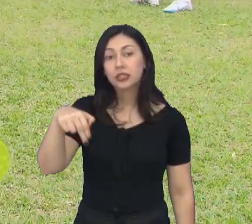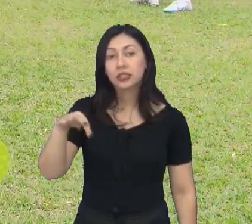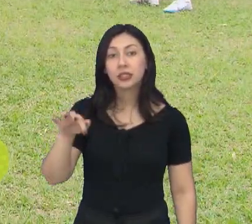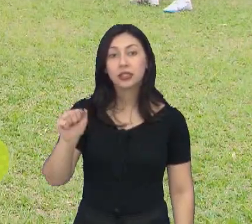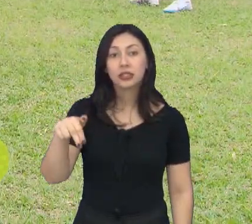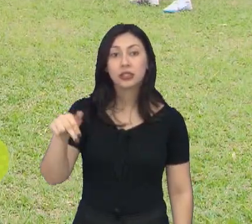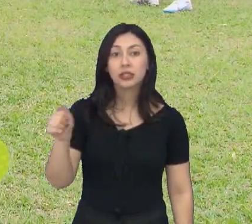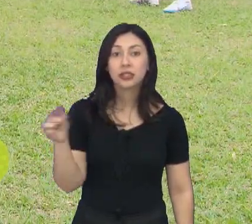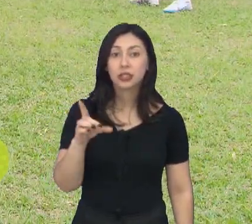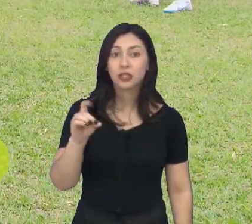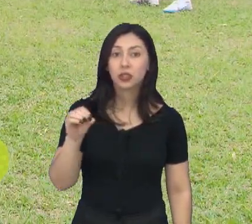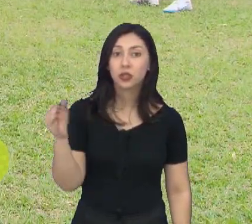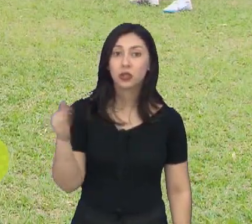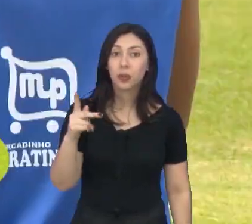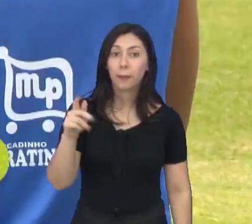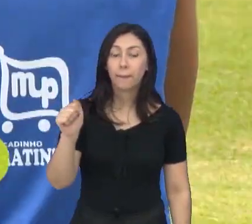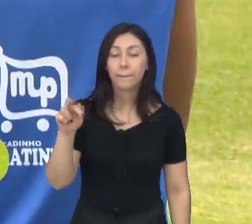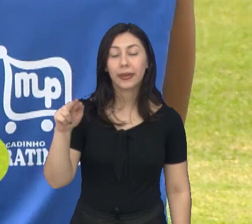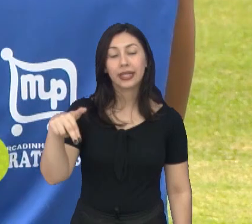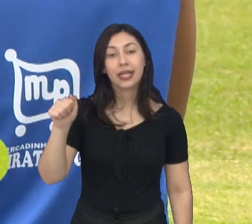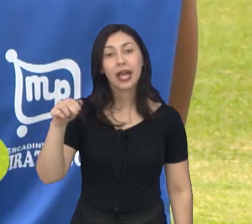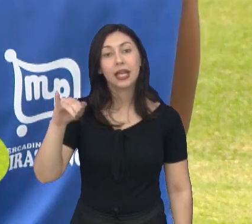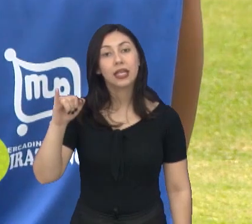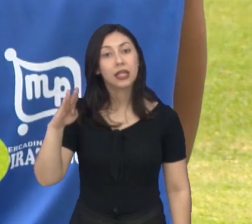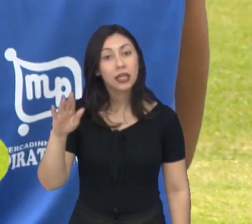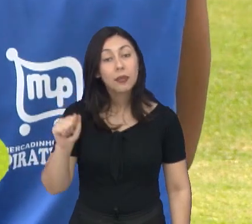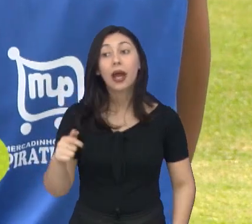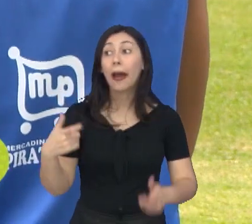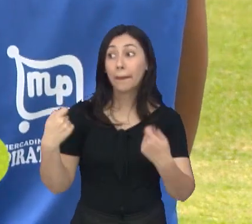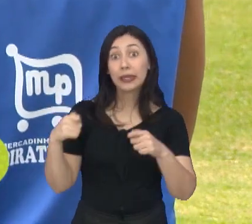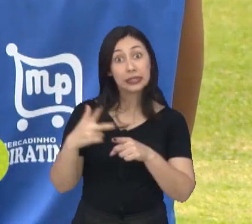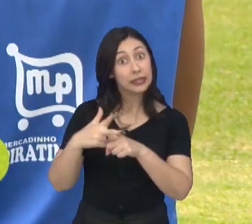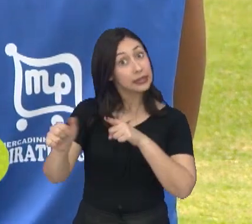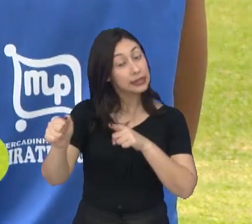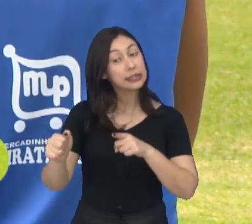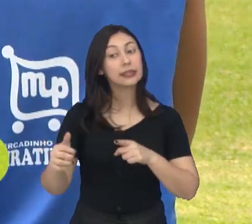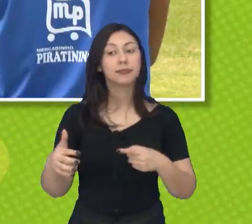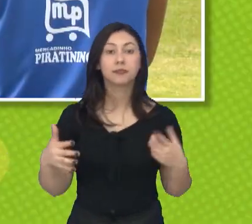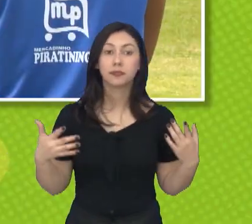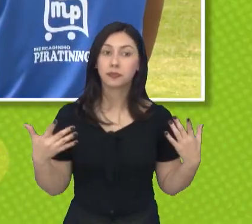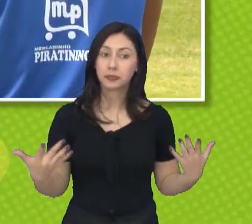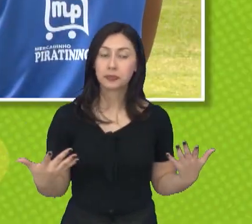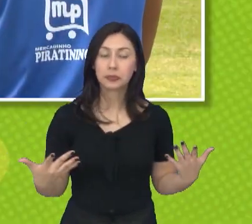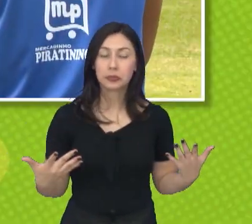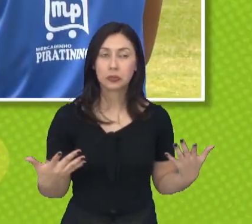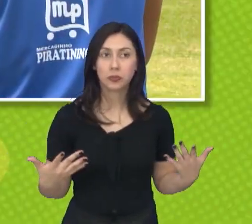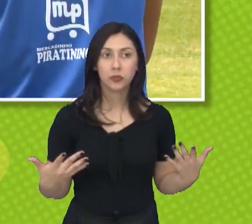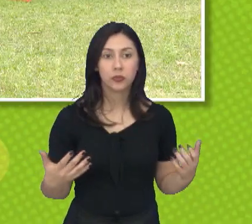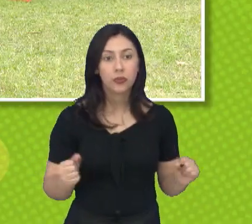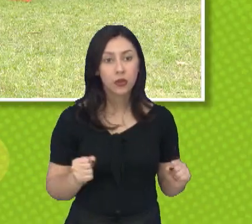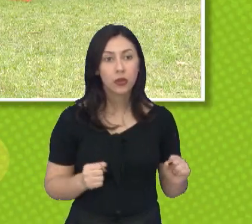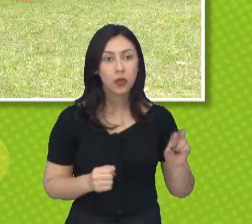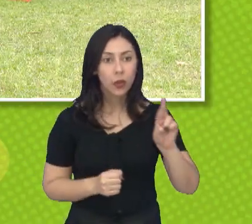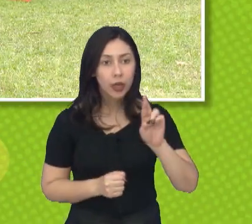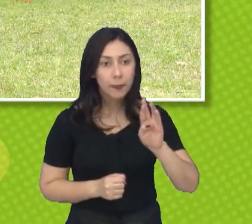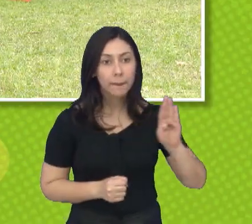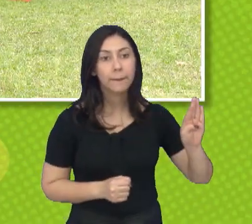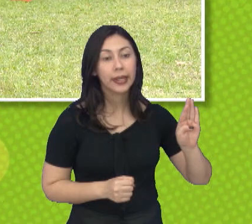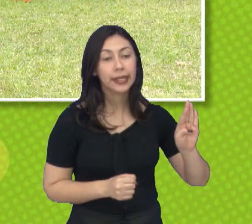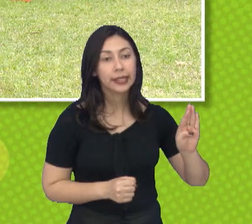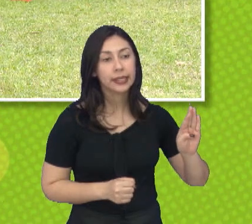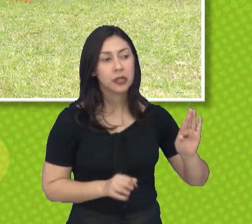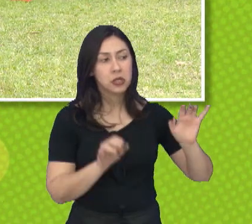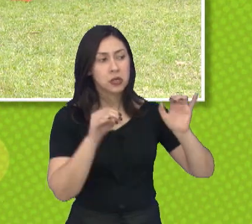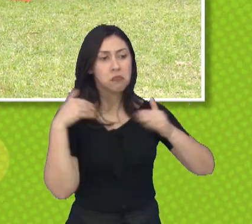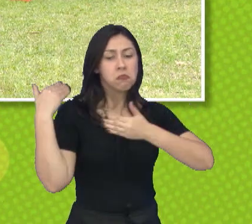time precisa da vitória para ainda sonhar com as semifinais da Copa Paulista, Brunão. O Red Bull que teve uma